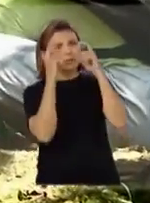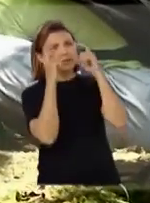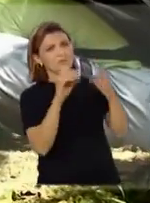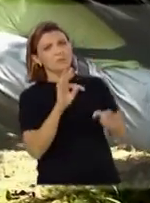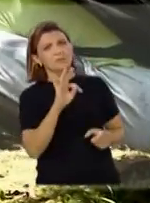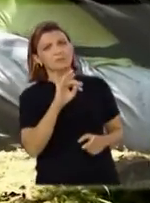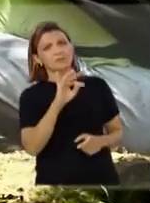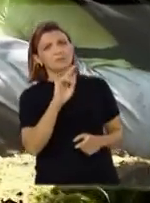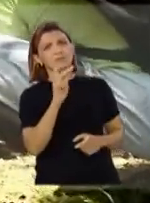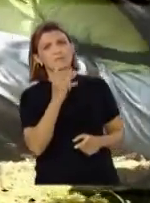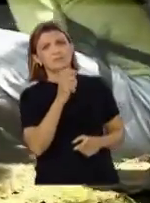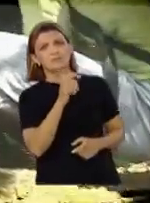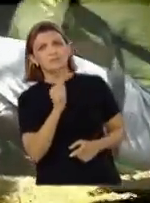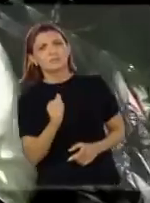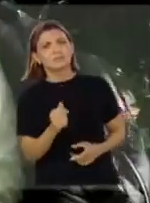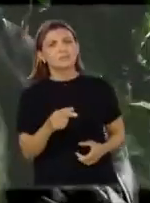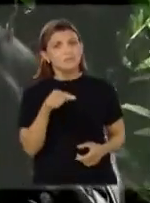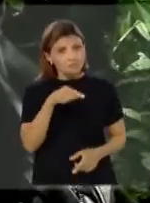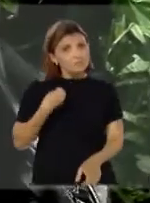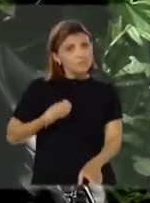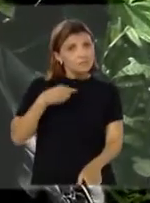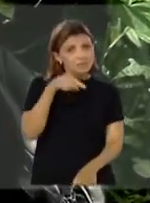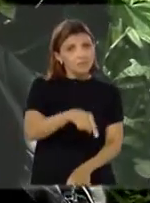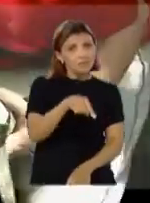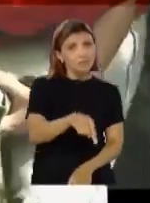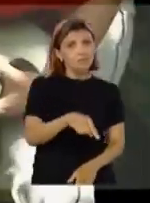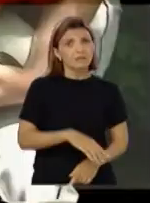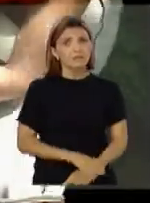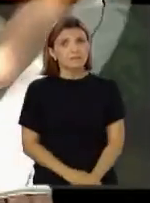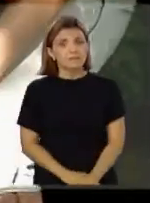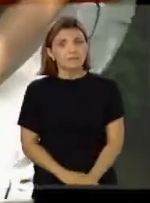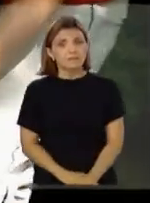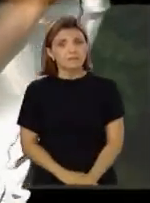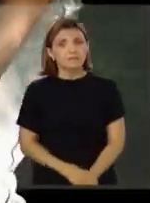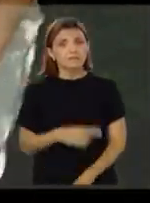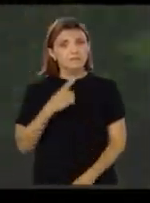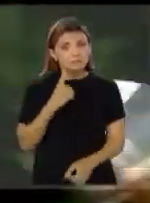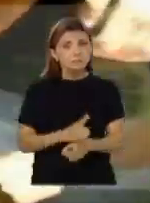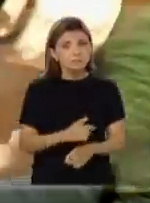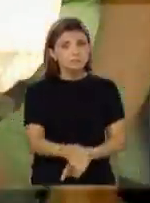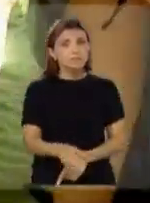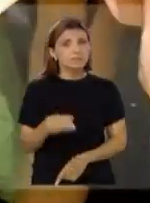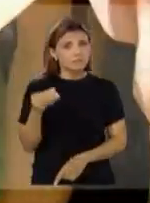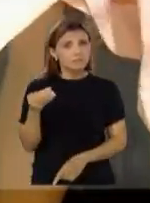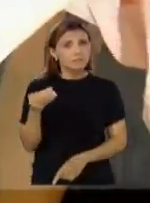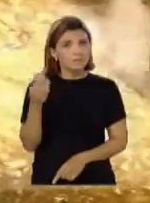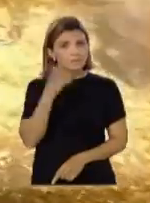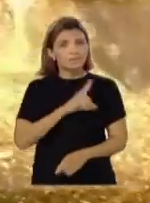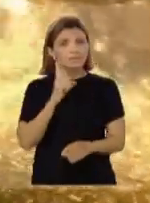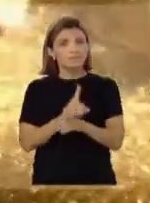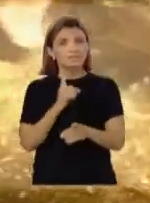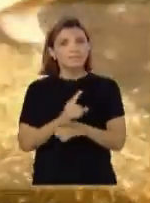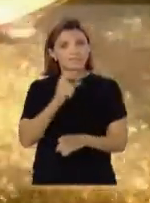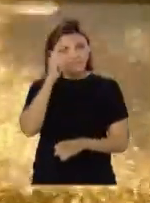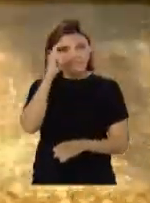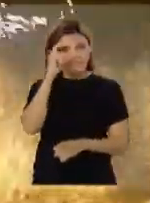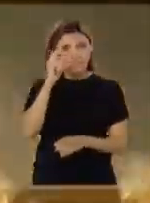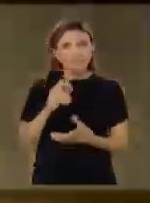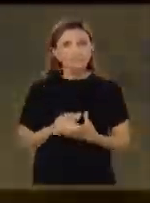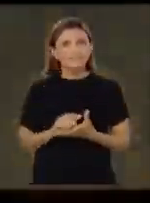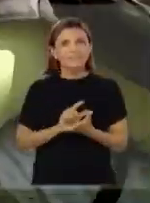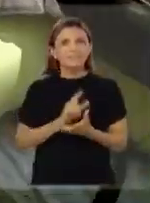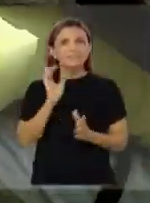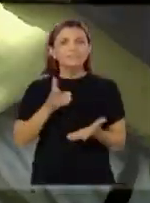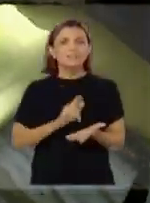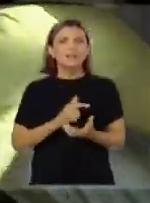aconteceu meu óculos os óculos do Tiago tá ali ó dá pr ver tá aqui